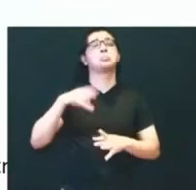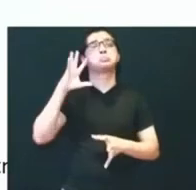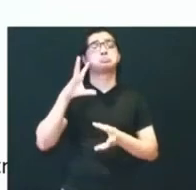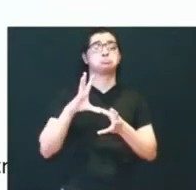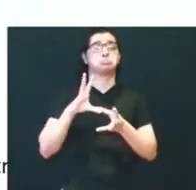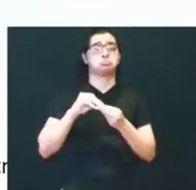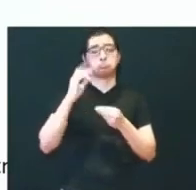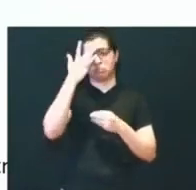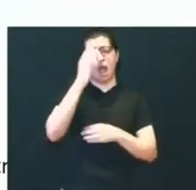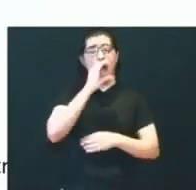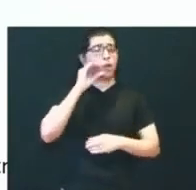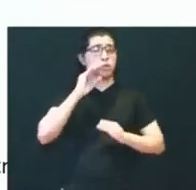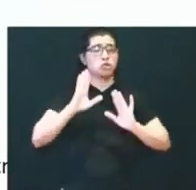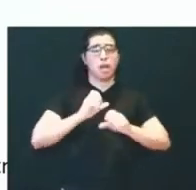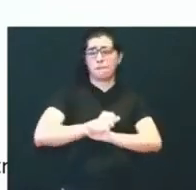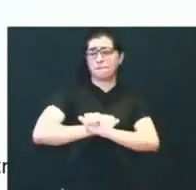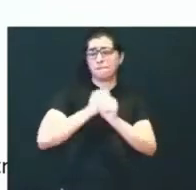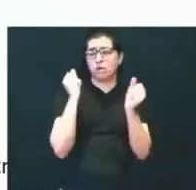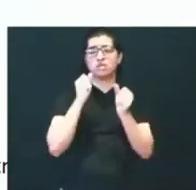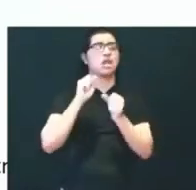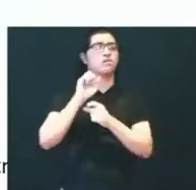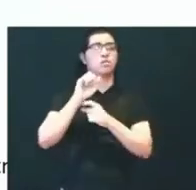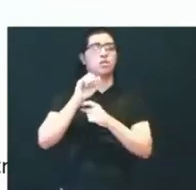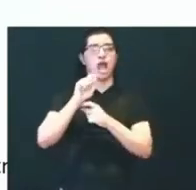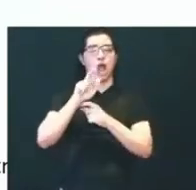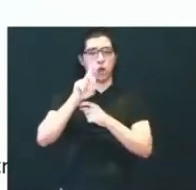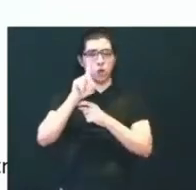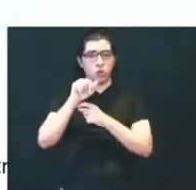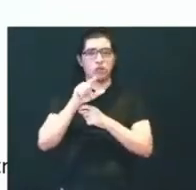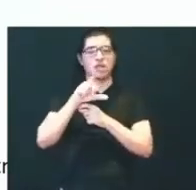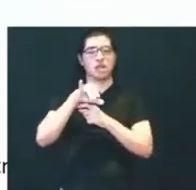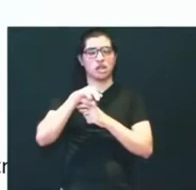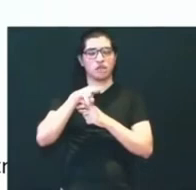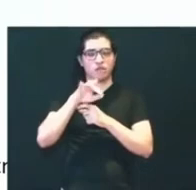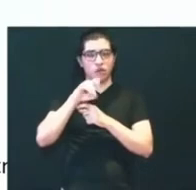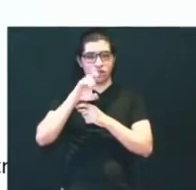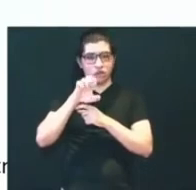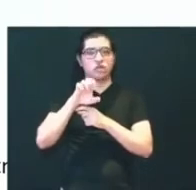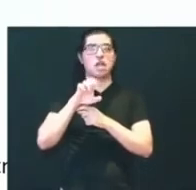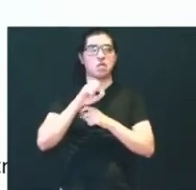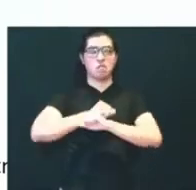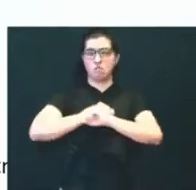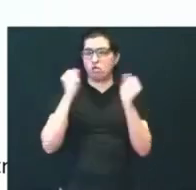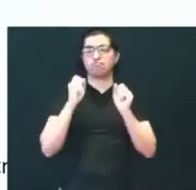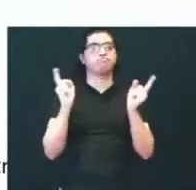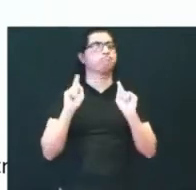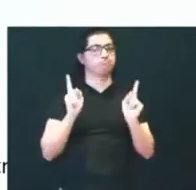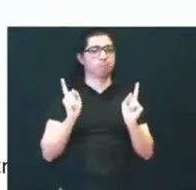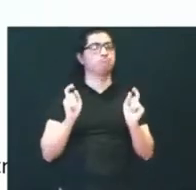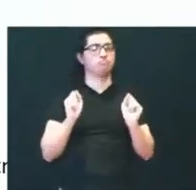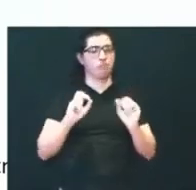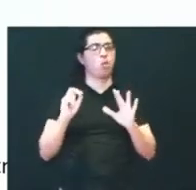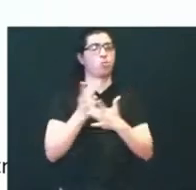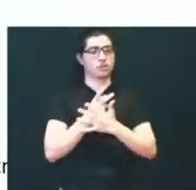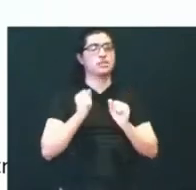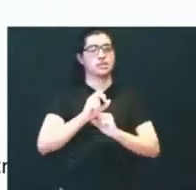adulto não pode ter leucemia linfóide aguda? Não, pode, mas ela é mais comum na infância. Uma adolescente não pode